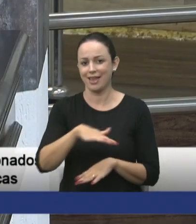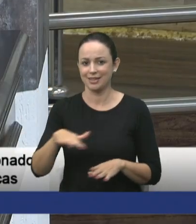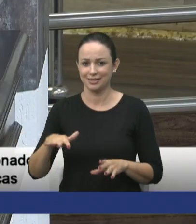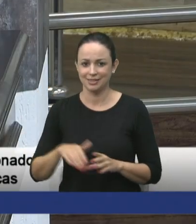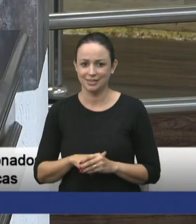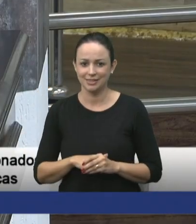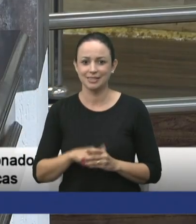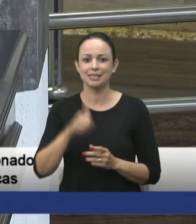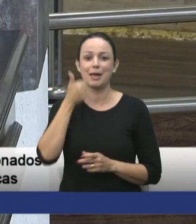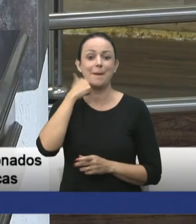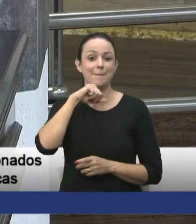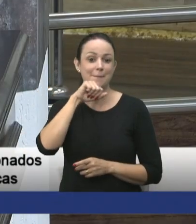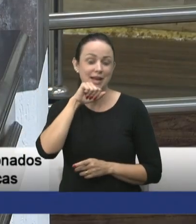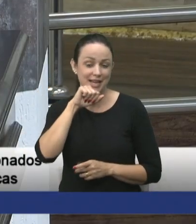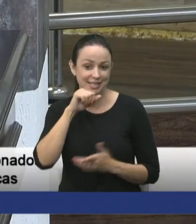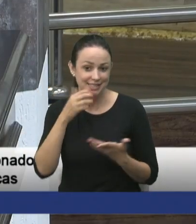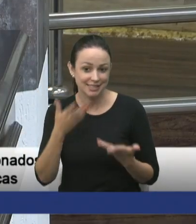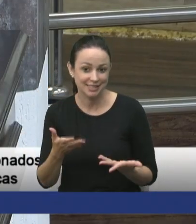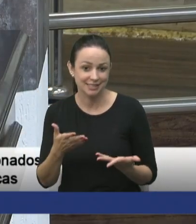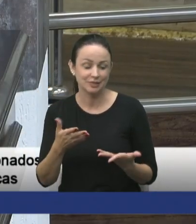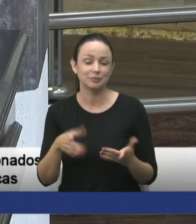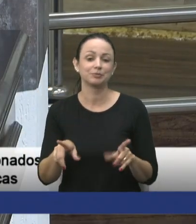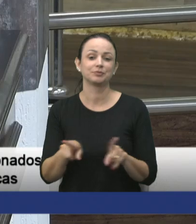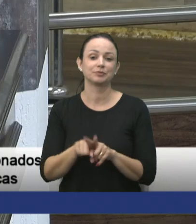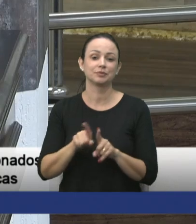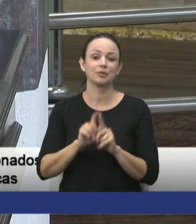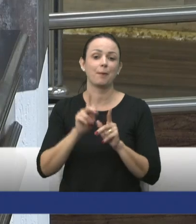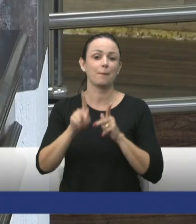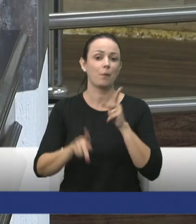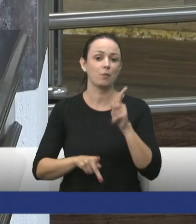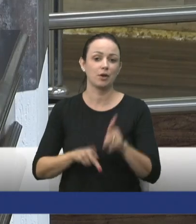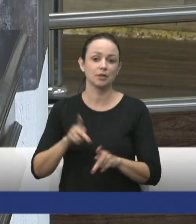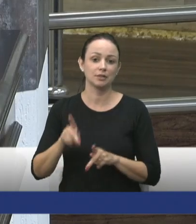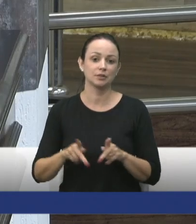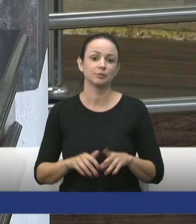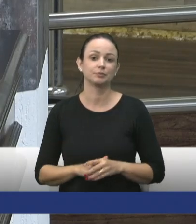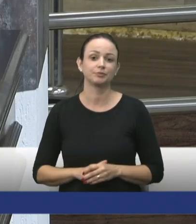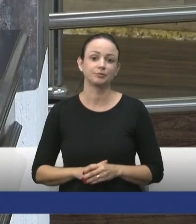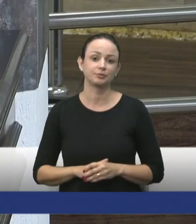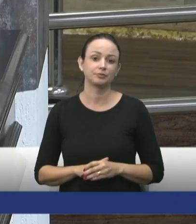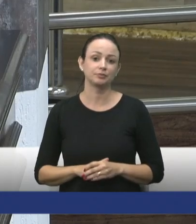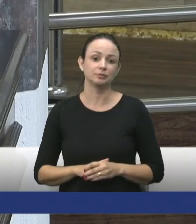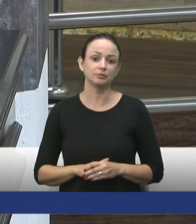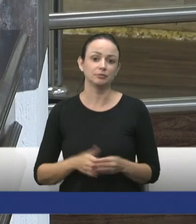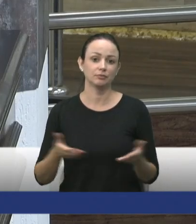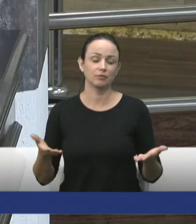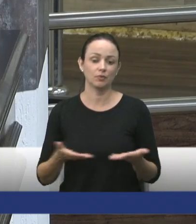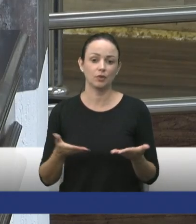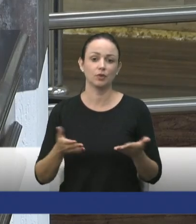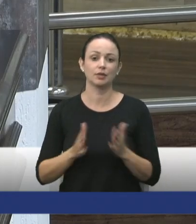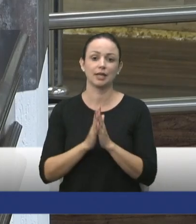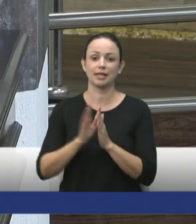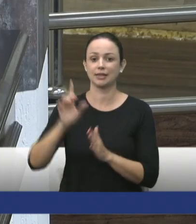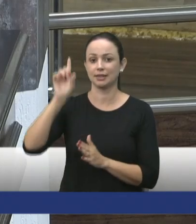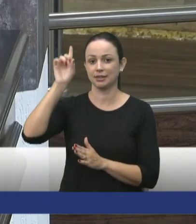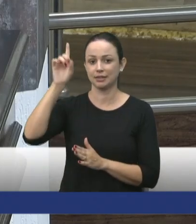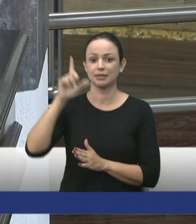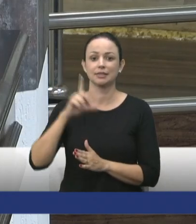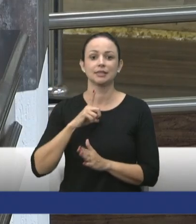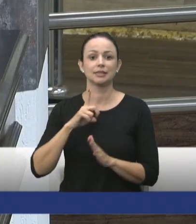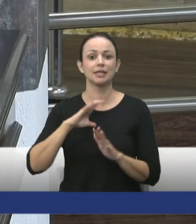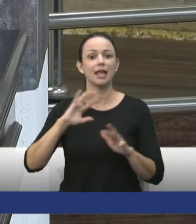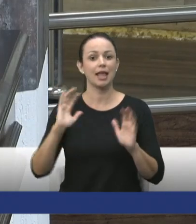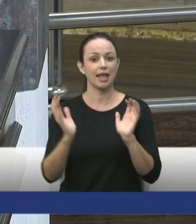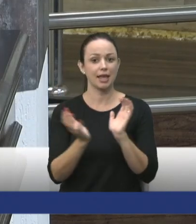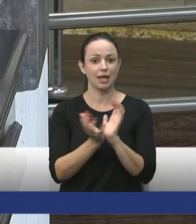Com as mães, com toda a população. Hoje, graças a Deus, agora a gente tem uma equipe